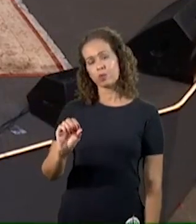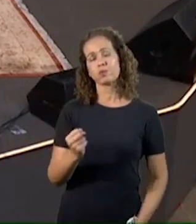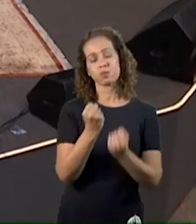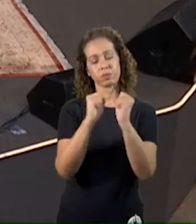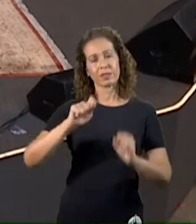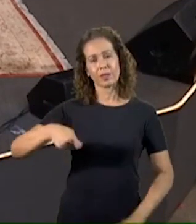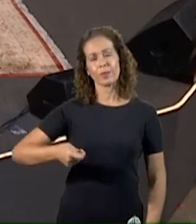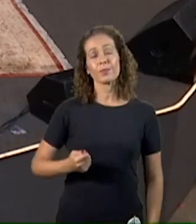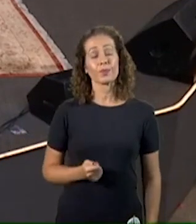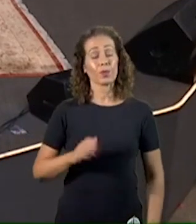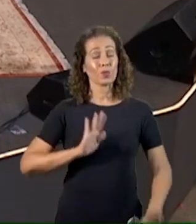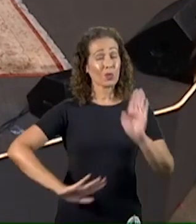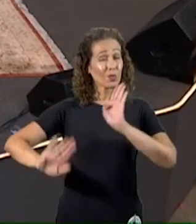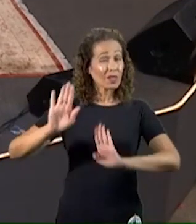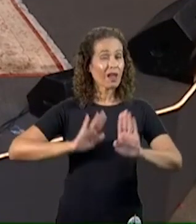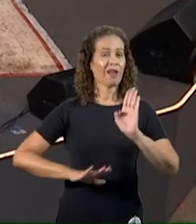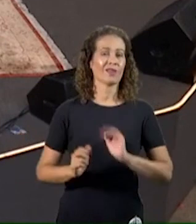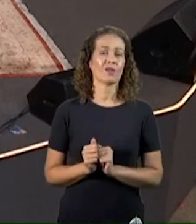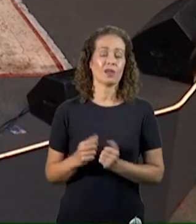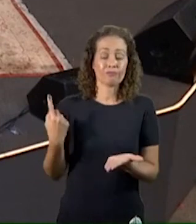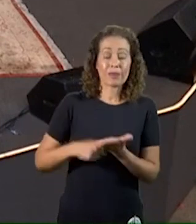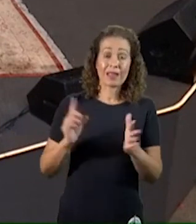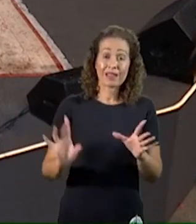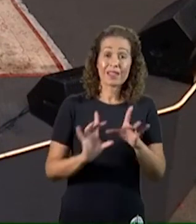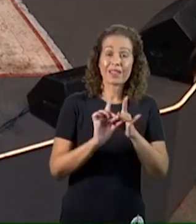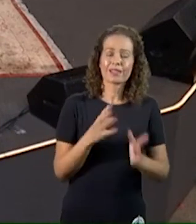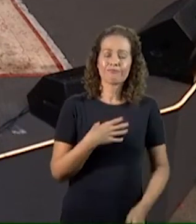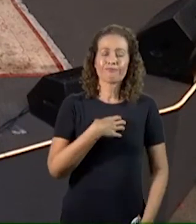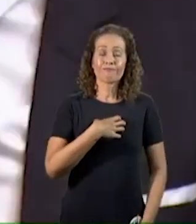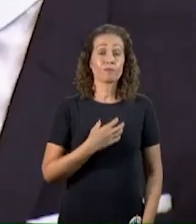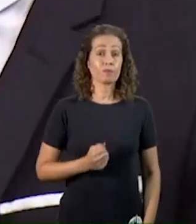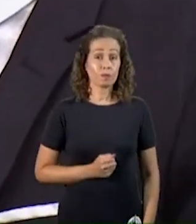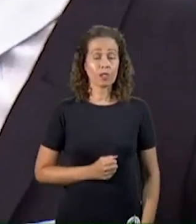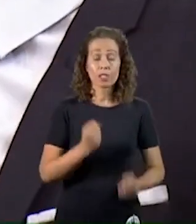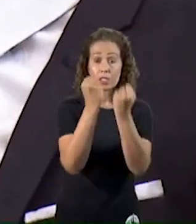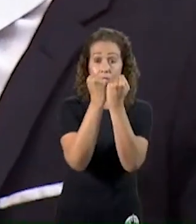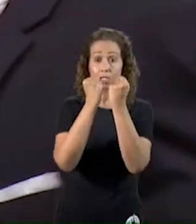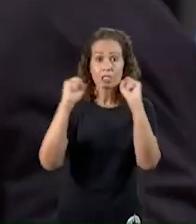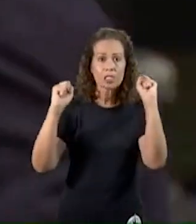alianças erradas, sentimental. Sansão é no maníaco.